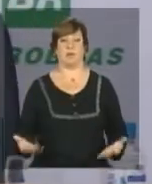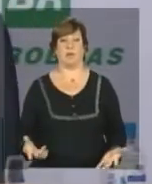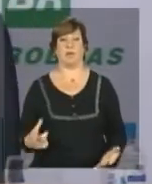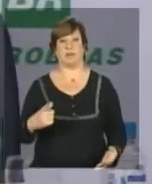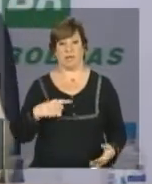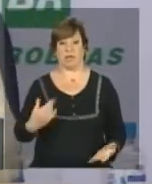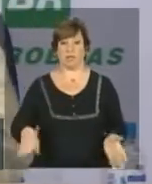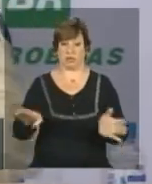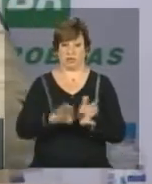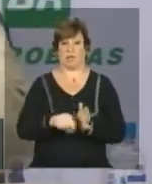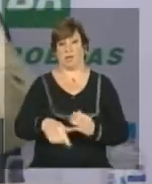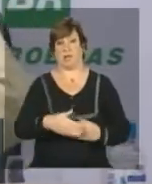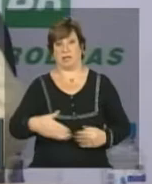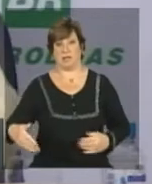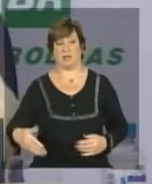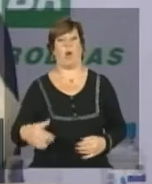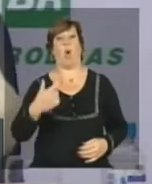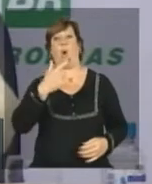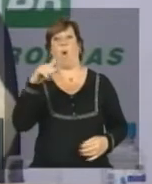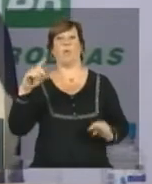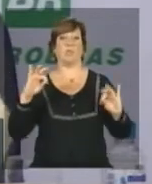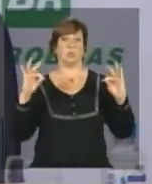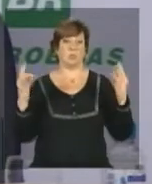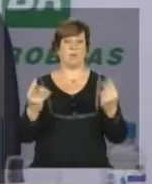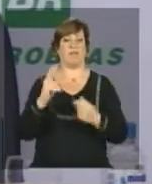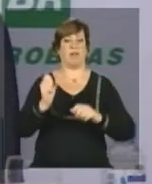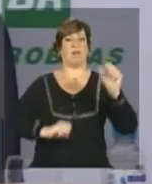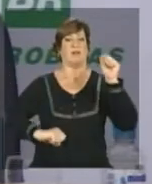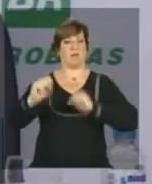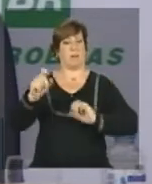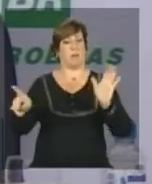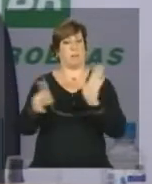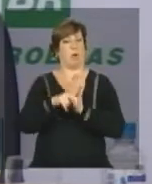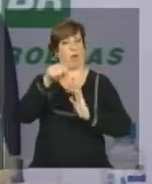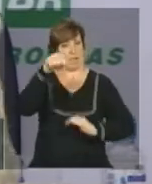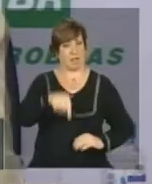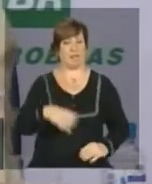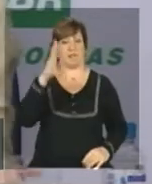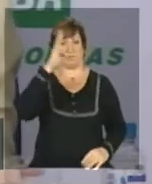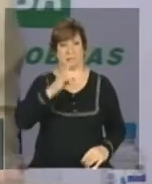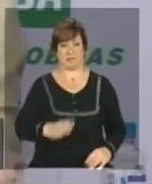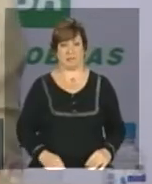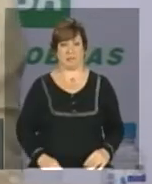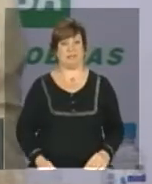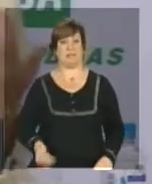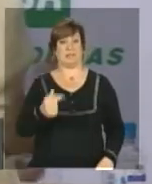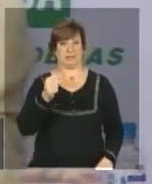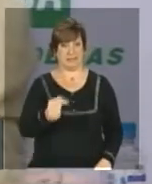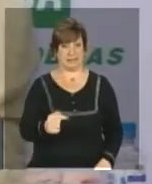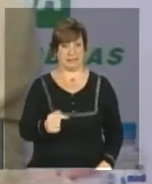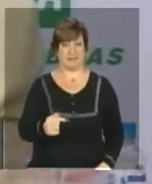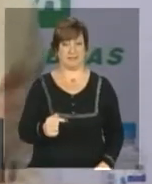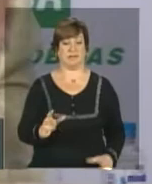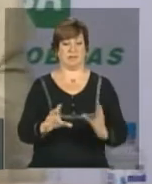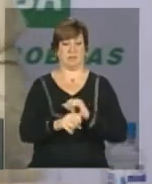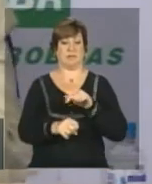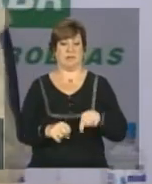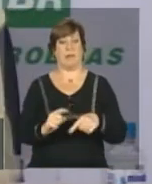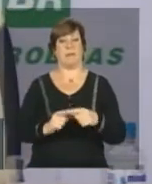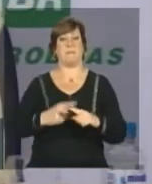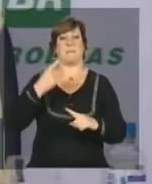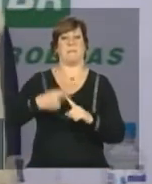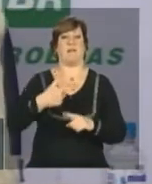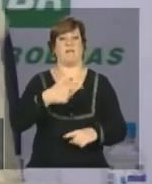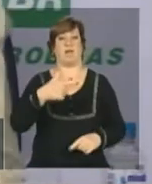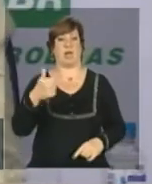chegando essas. Outras todas serão produzidas no Brasil. As 7, das 7, mais as